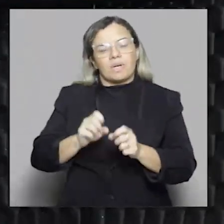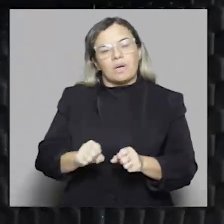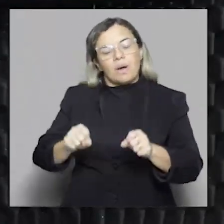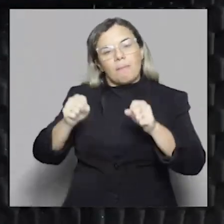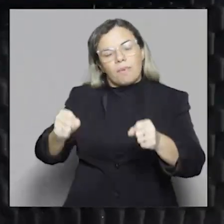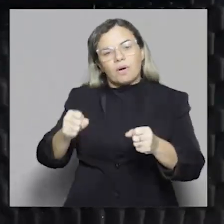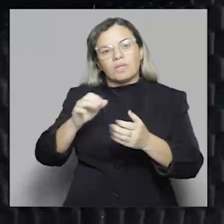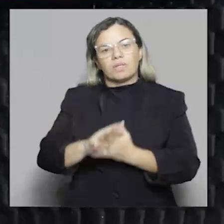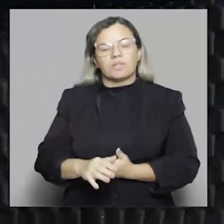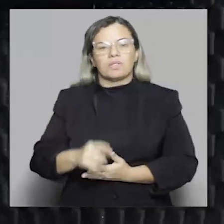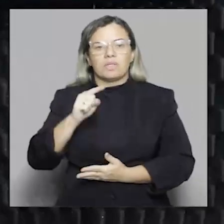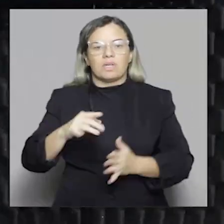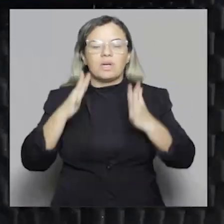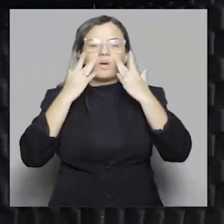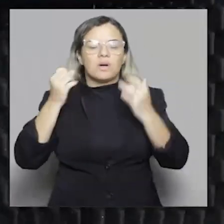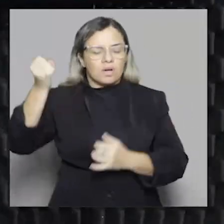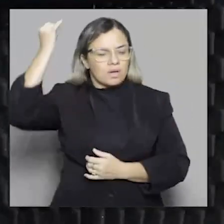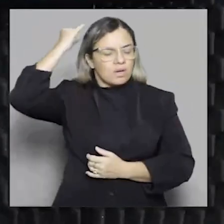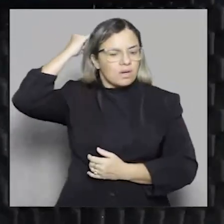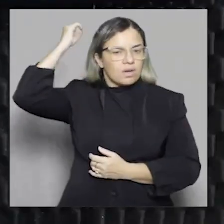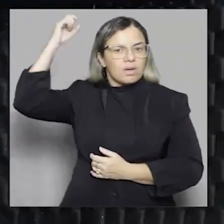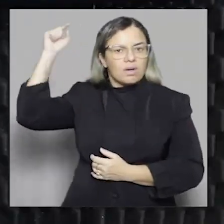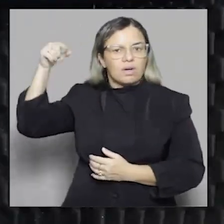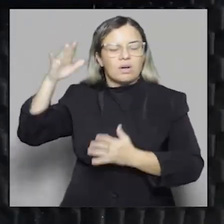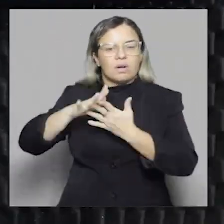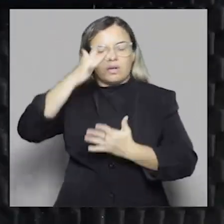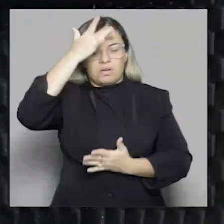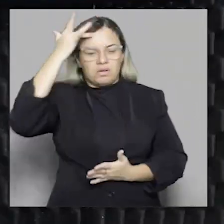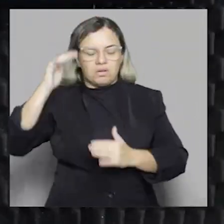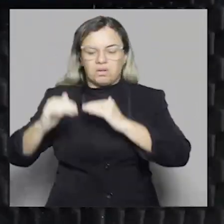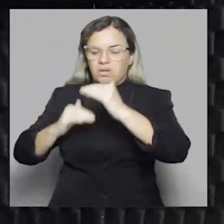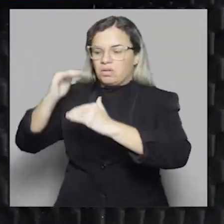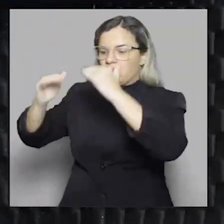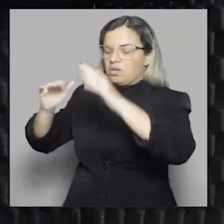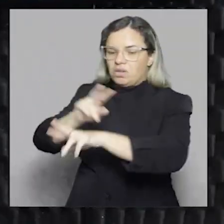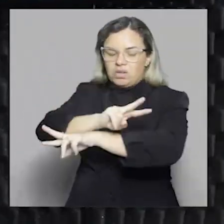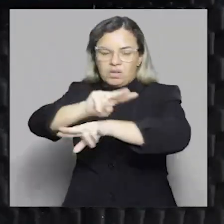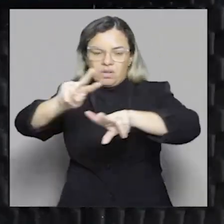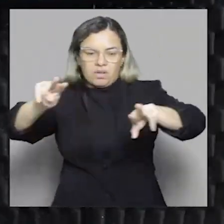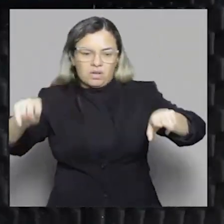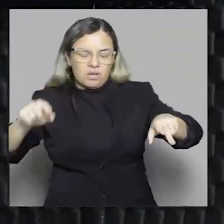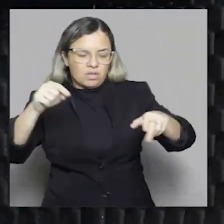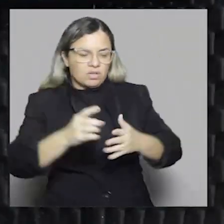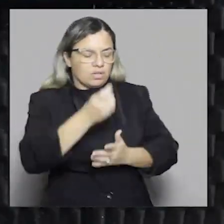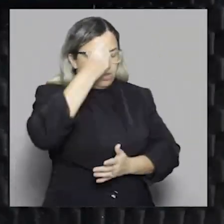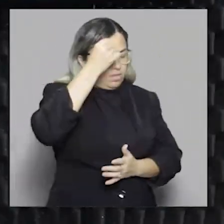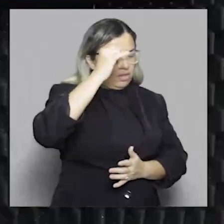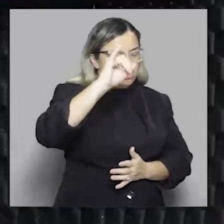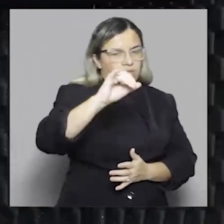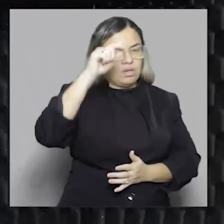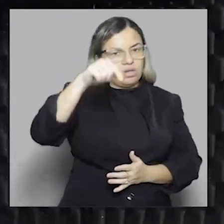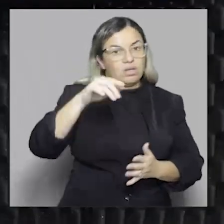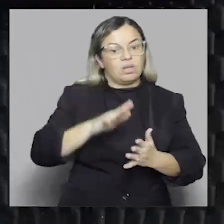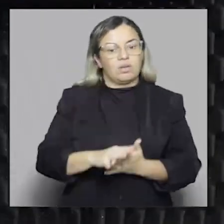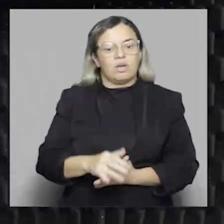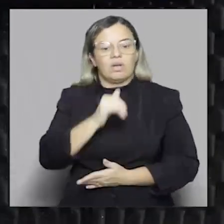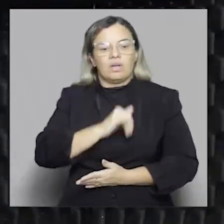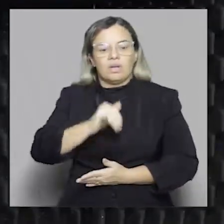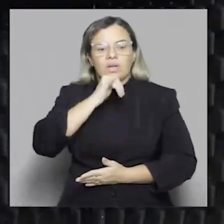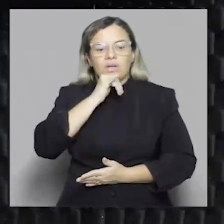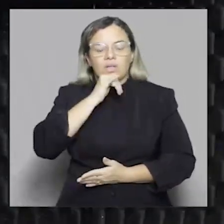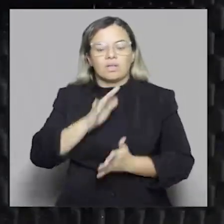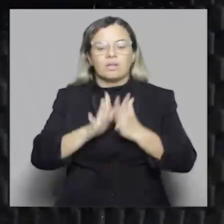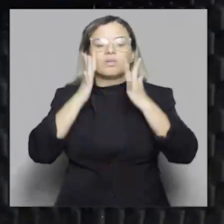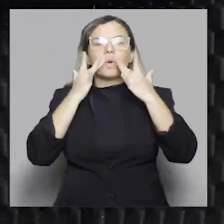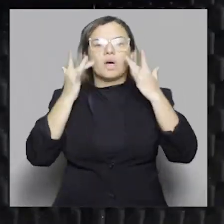de várias naturezas, de várias ordens, inclusive com problemas mentais, como era o caso do Bispo do Rosário. Vamos ler para a gente entender o que eu estou